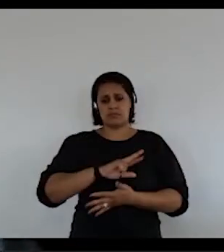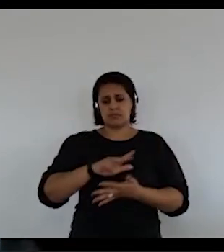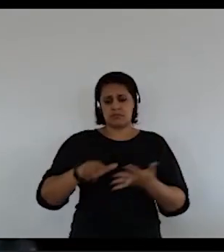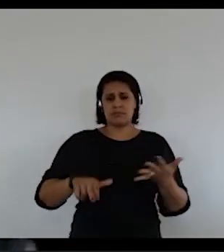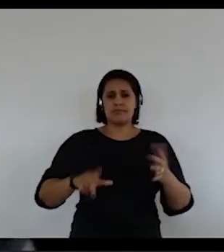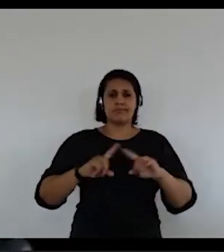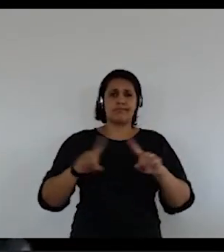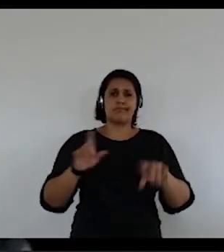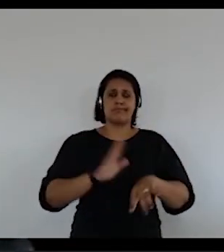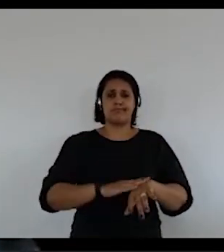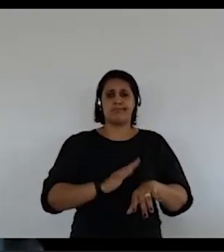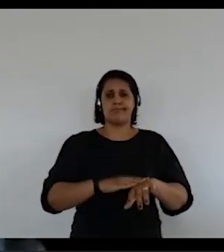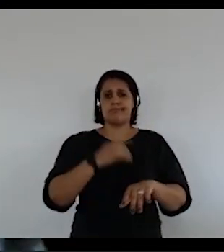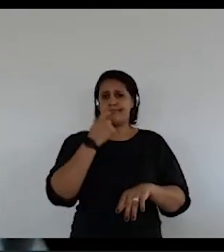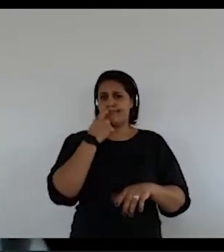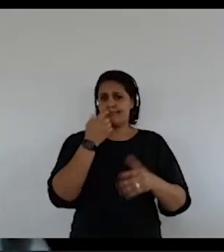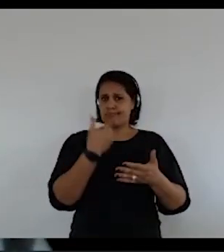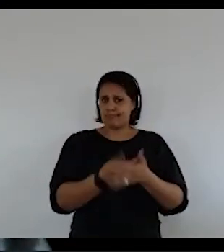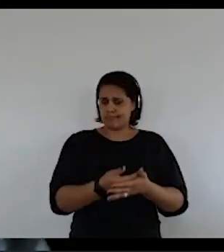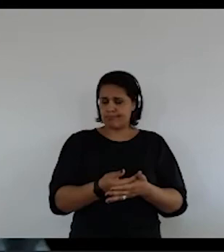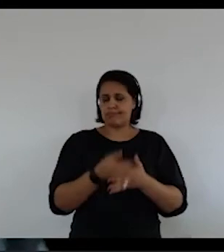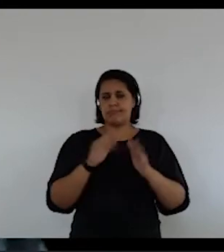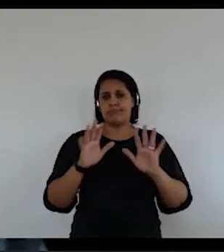não é, em verdade, presença.